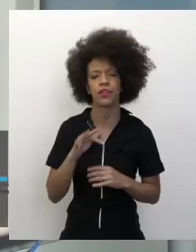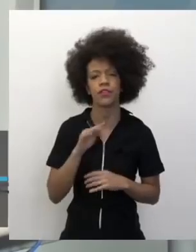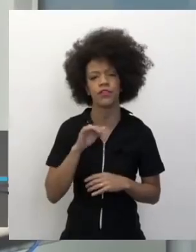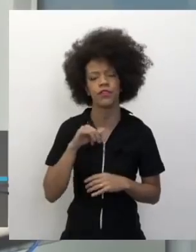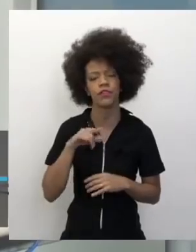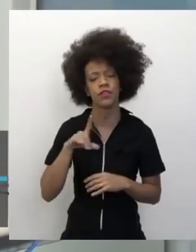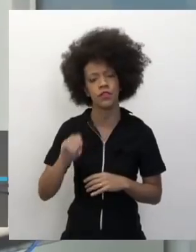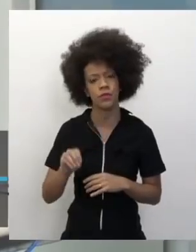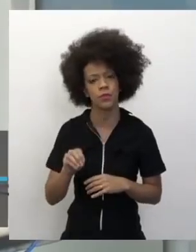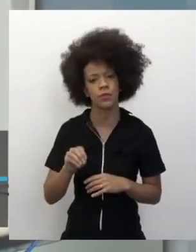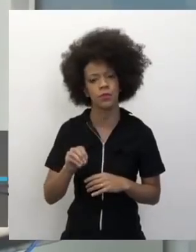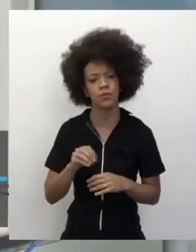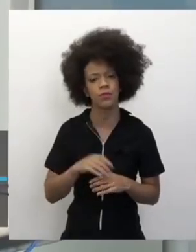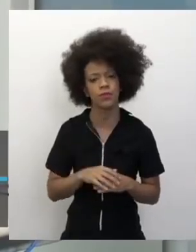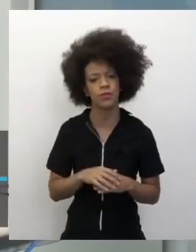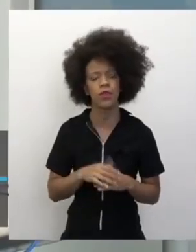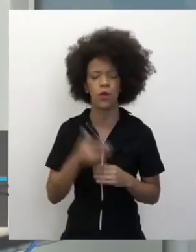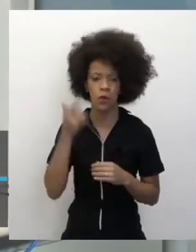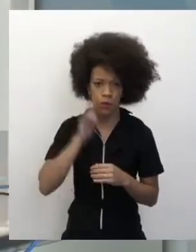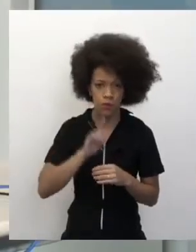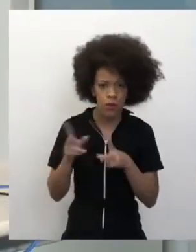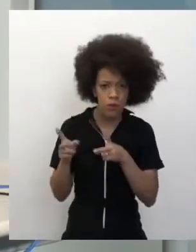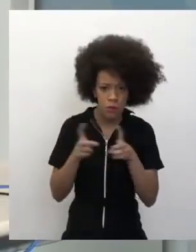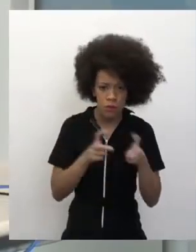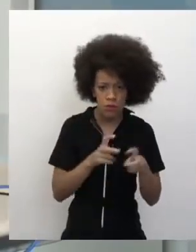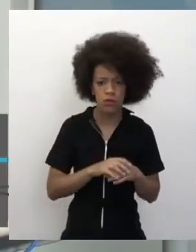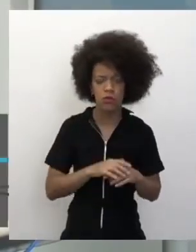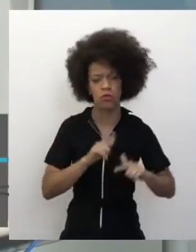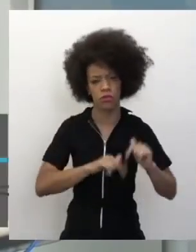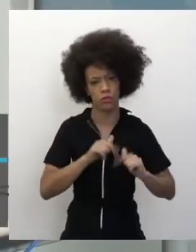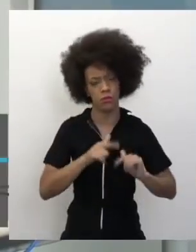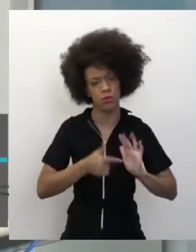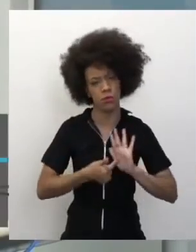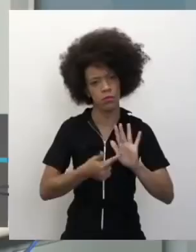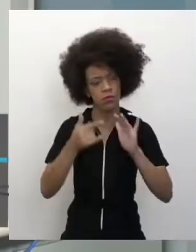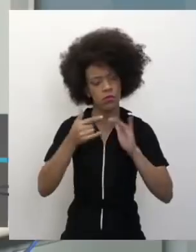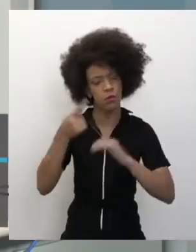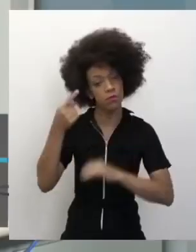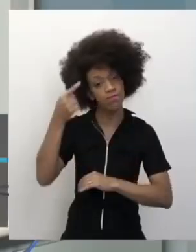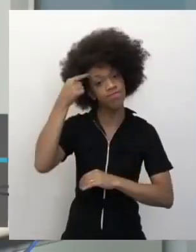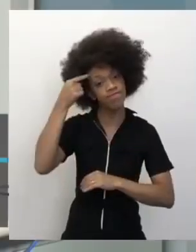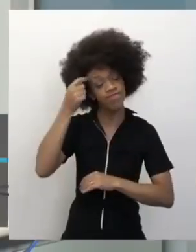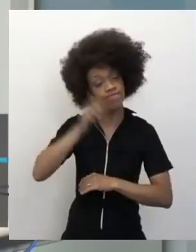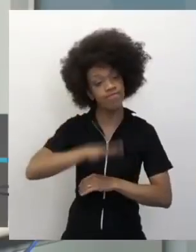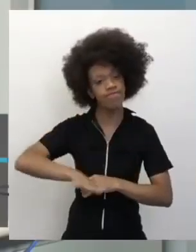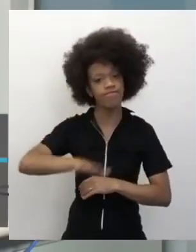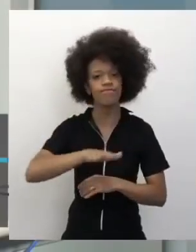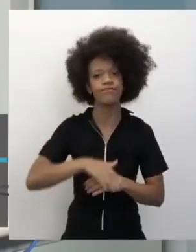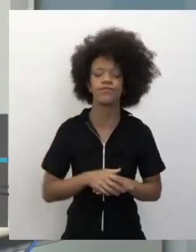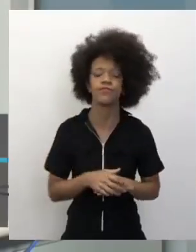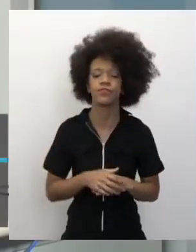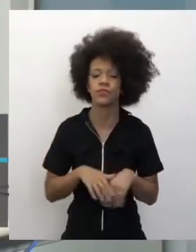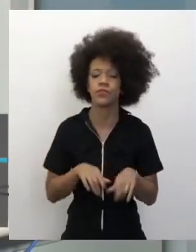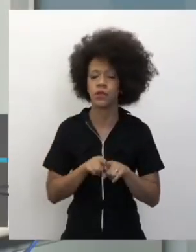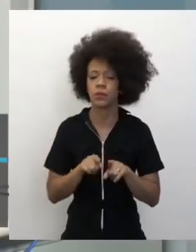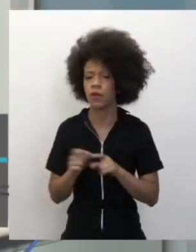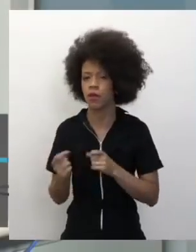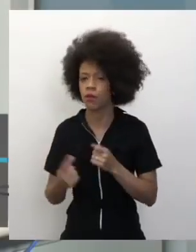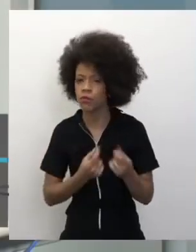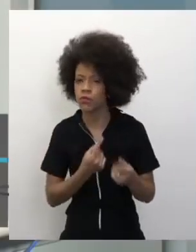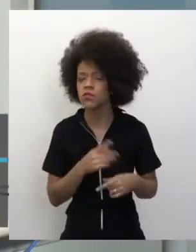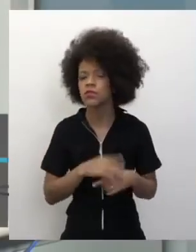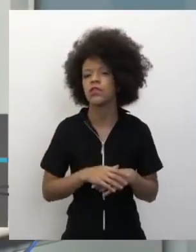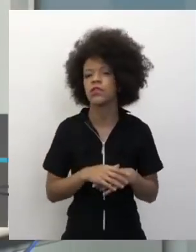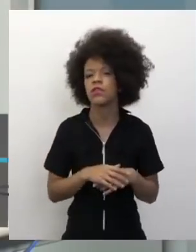Fernando, conseguimos observar esses elementos que transmitem uma ideia e um espaço. Alguém também colocou